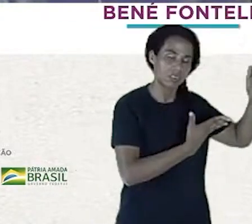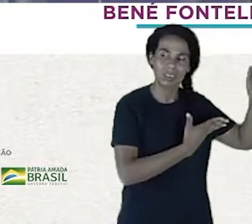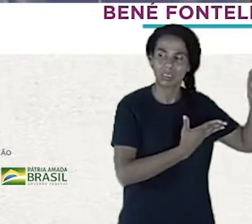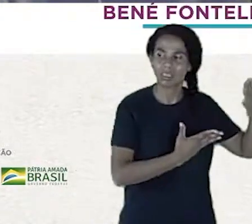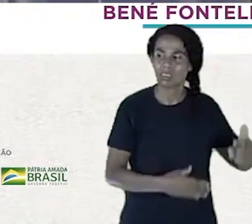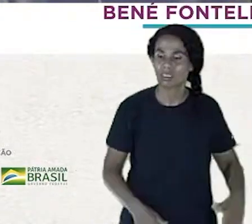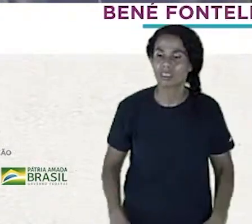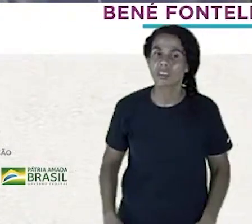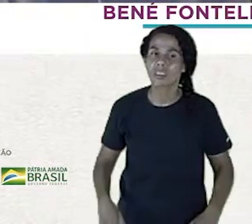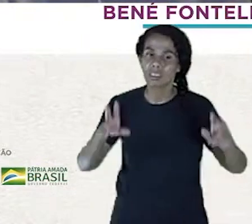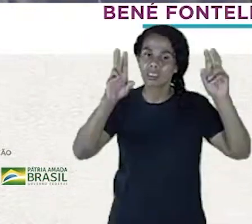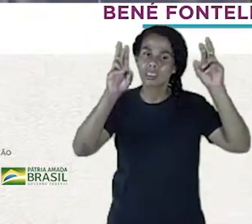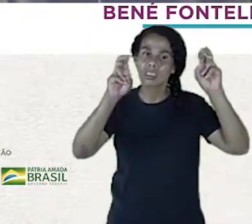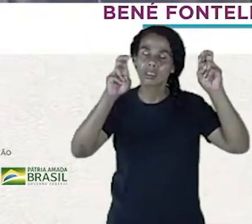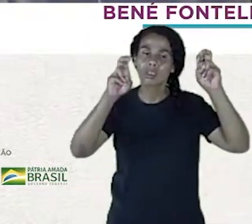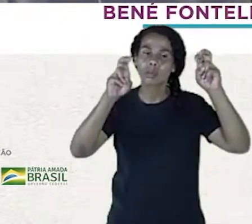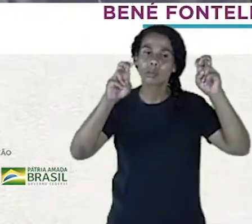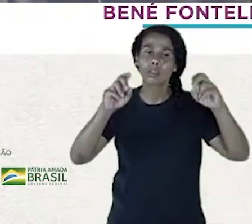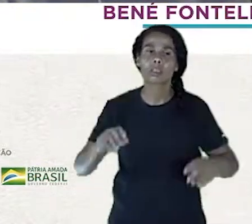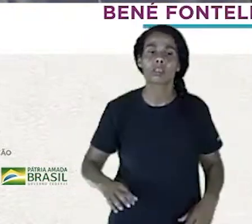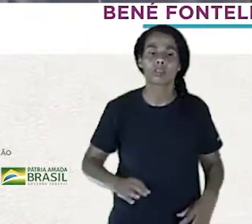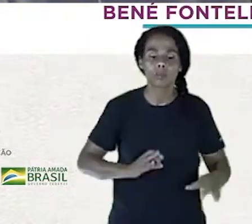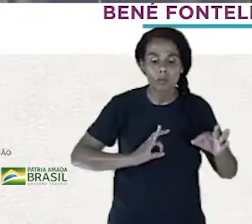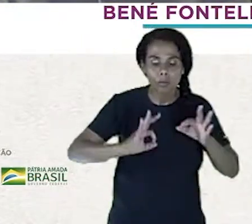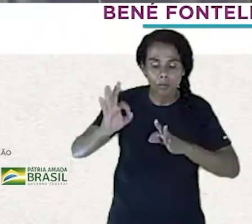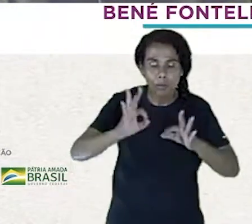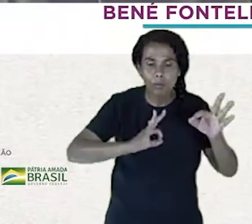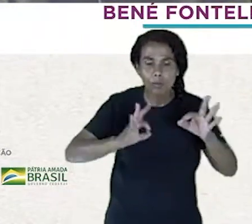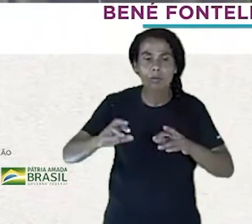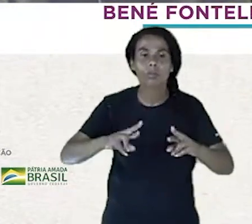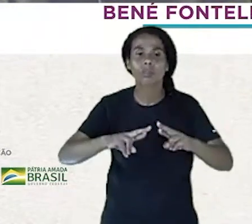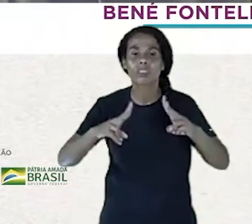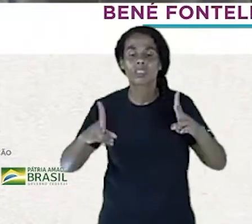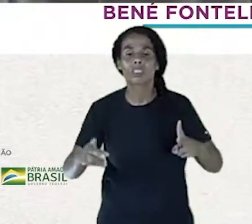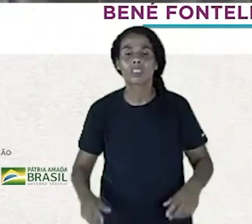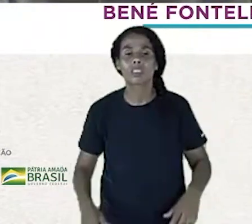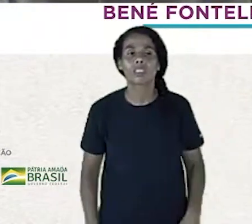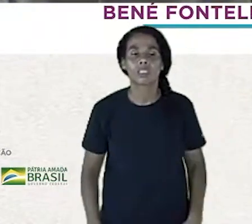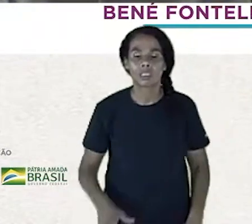a gente conversar, que eu tenho certeza que vai fazer muito bem para as pessoas.